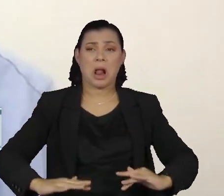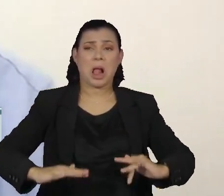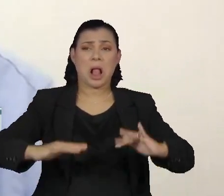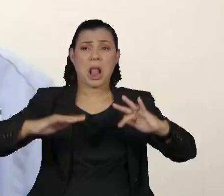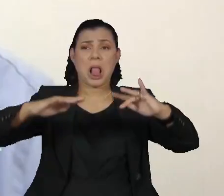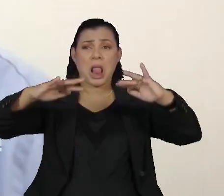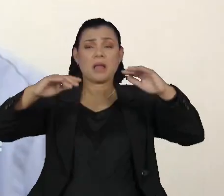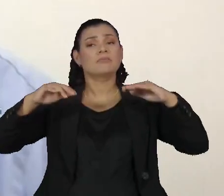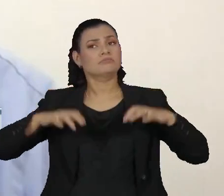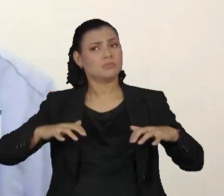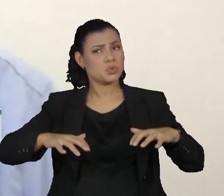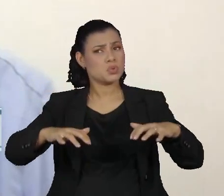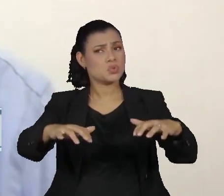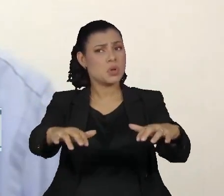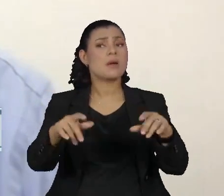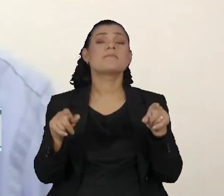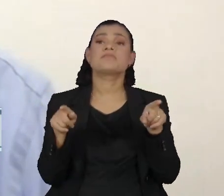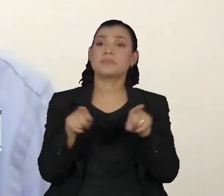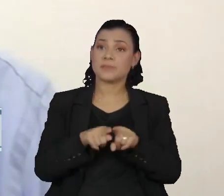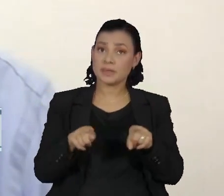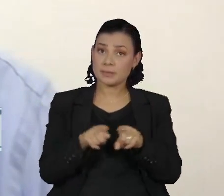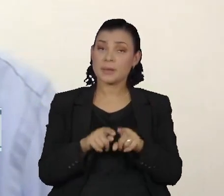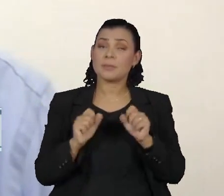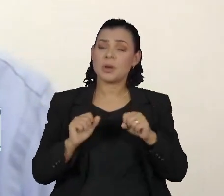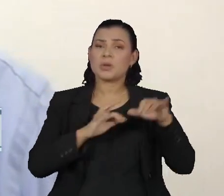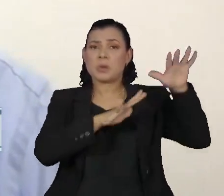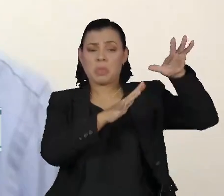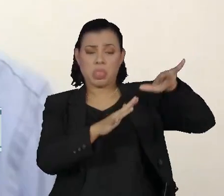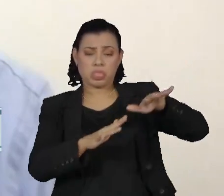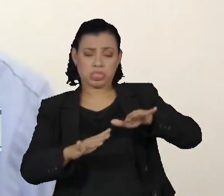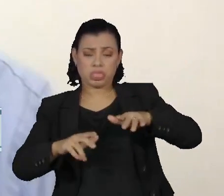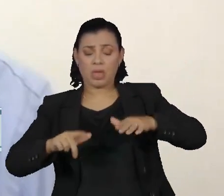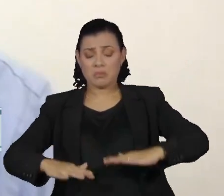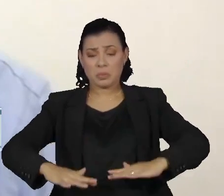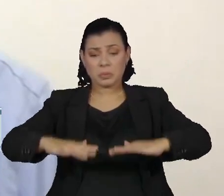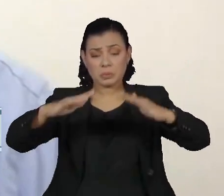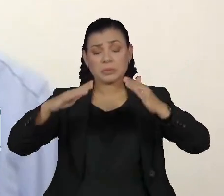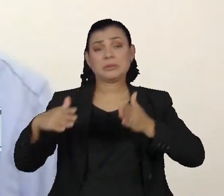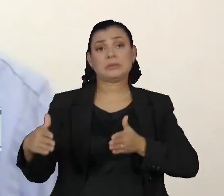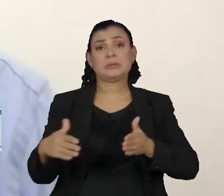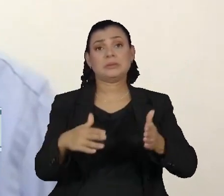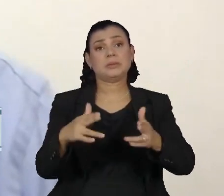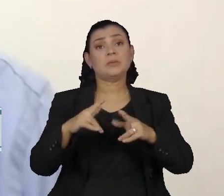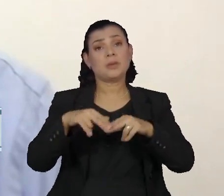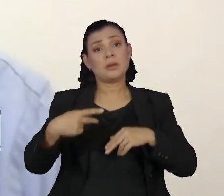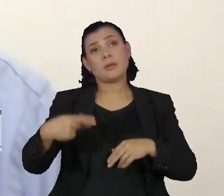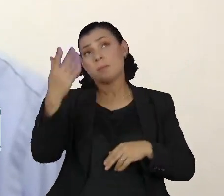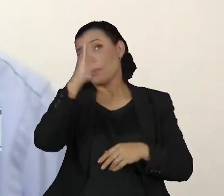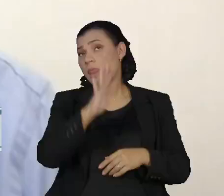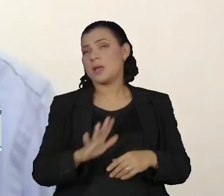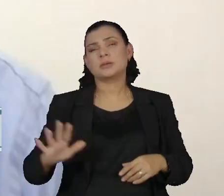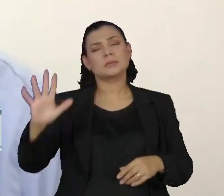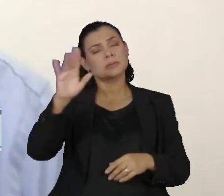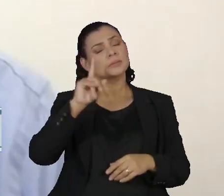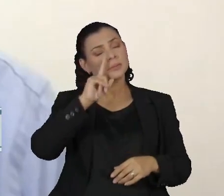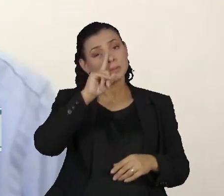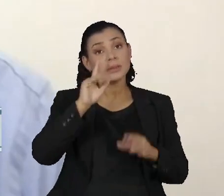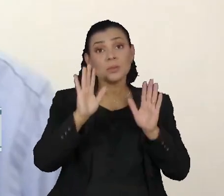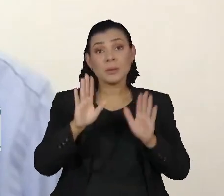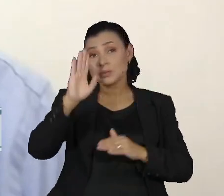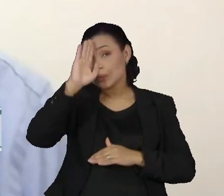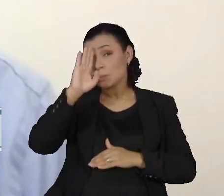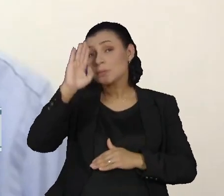como deslizamentos de terra, enchentes, enxurradas. Ou seja, eu diria que todo o Brasil é vulnerável, mas a maior vulnerabilidade se